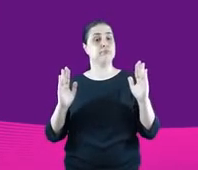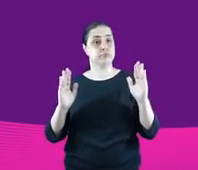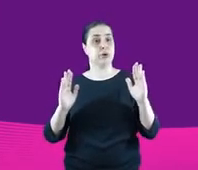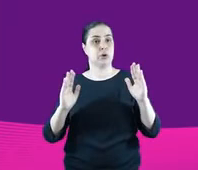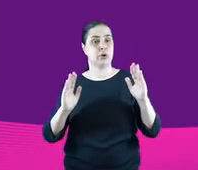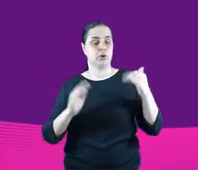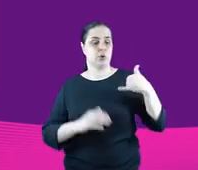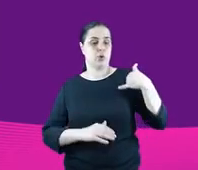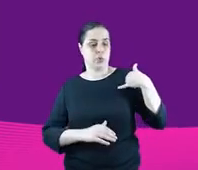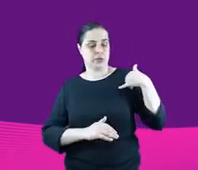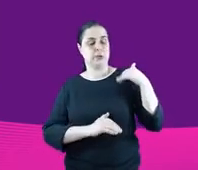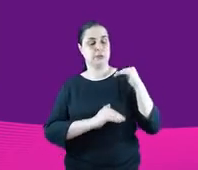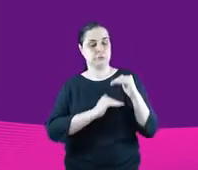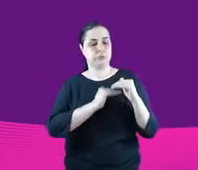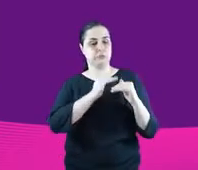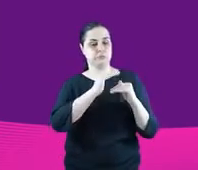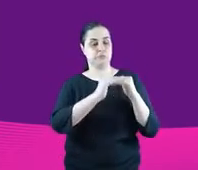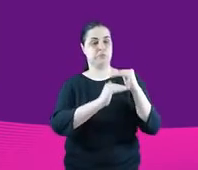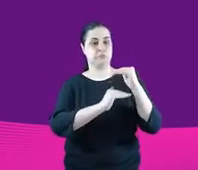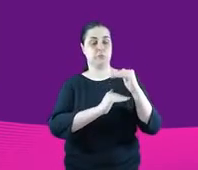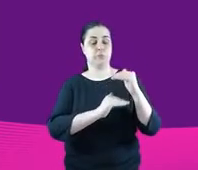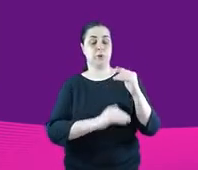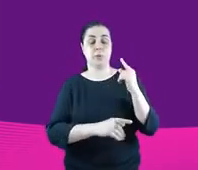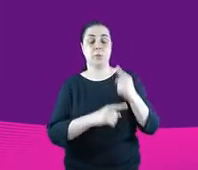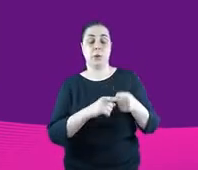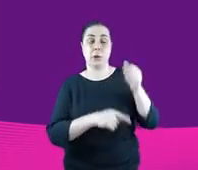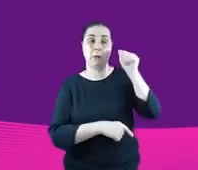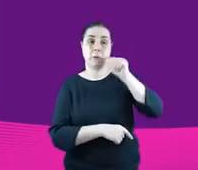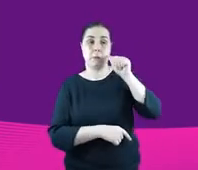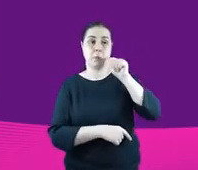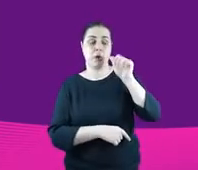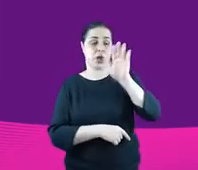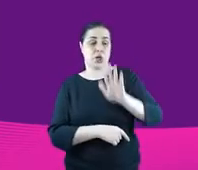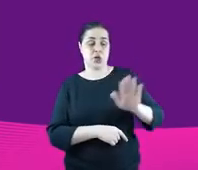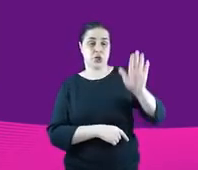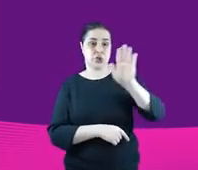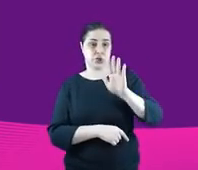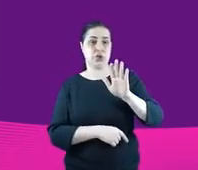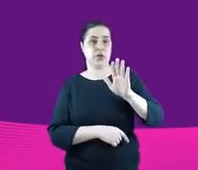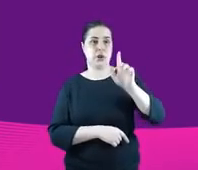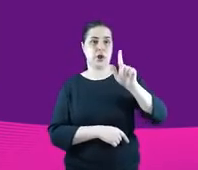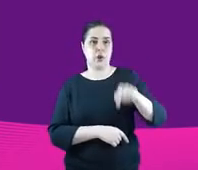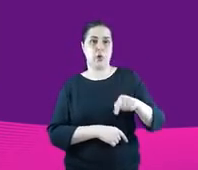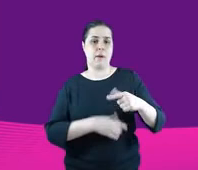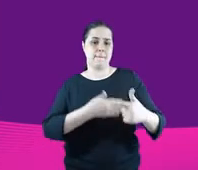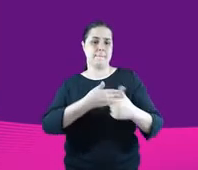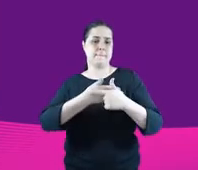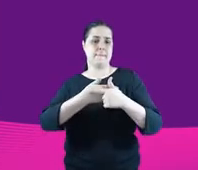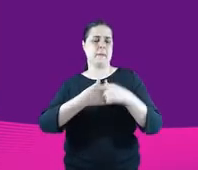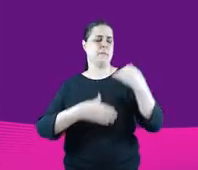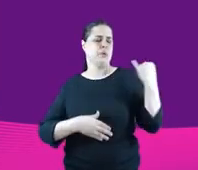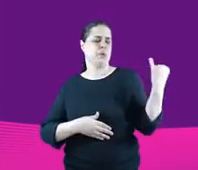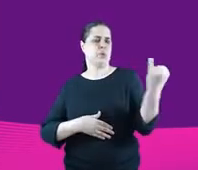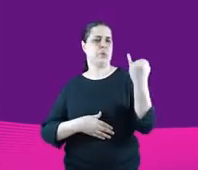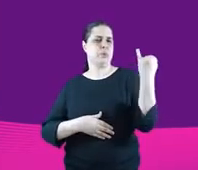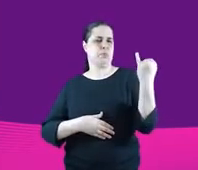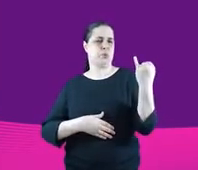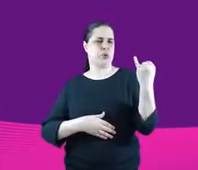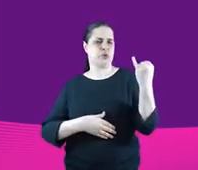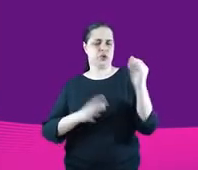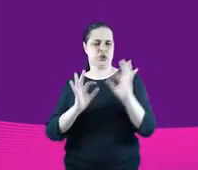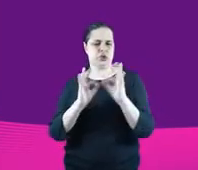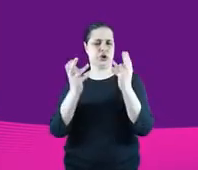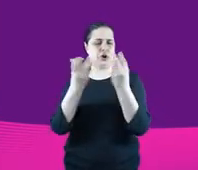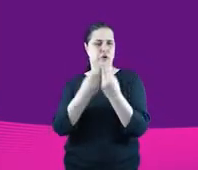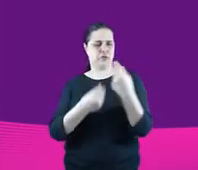onde essa mulher, em geral, ocupa um papel relevante na família e mesmo profissional, e a gente precisa, então, de